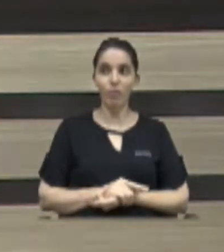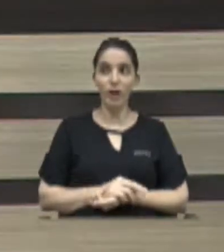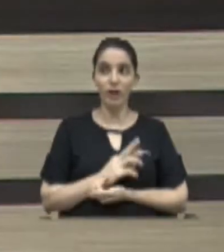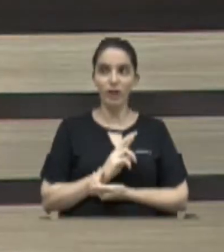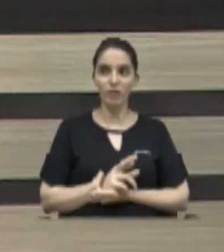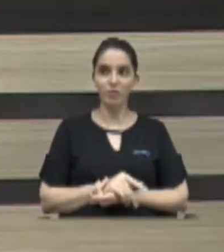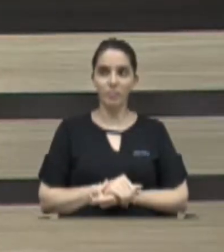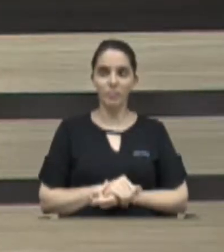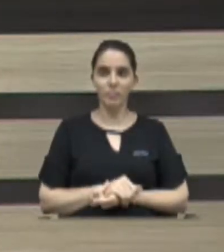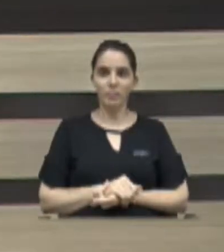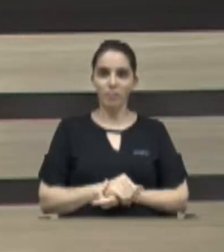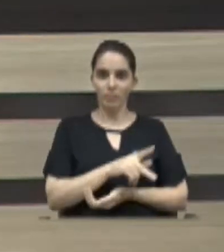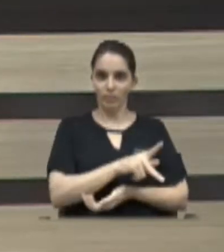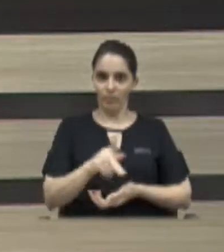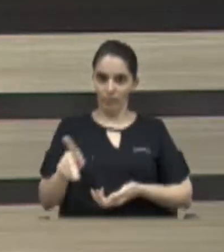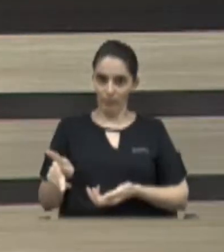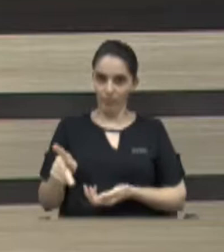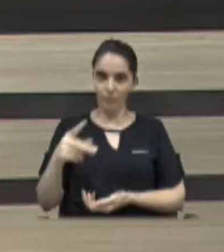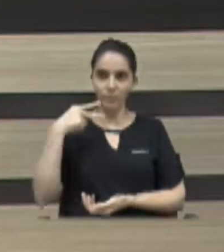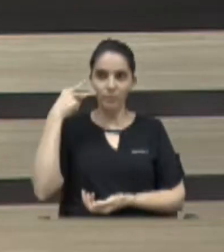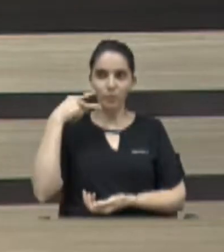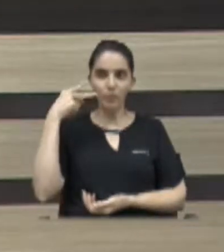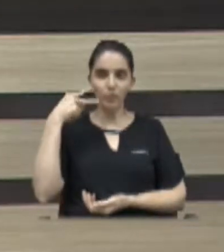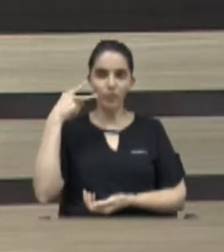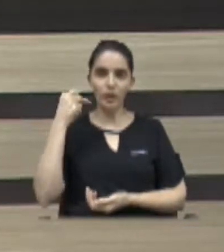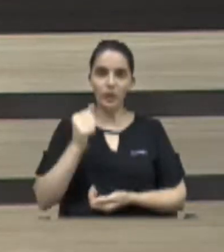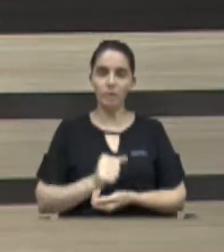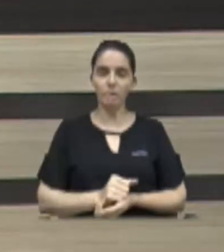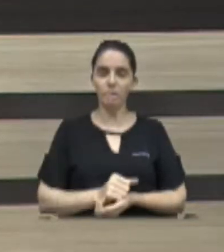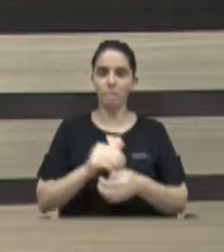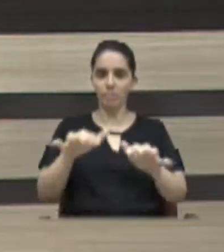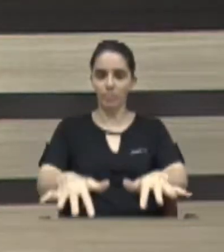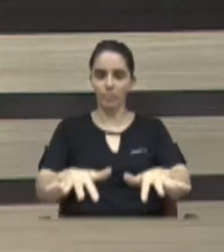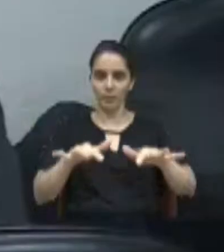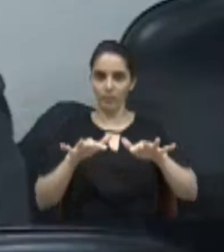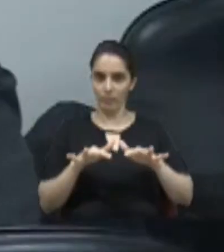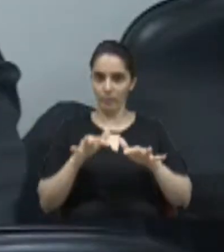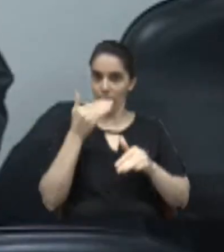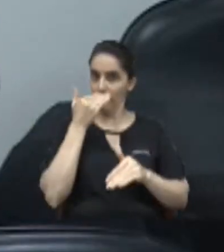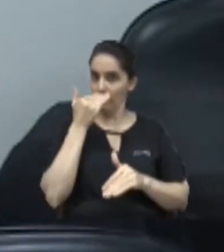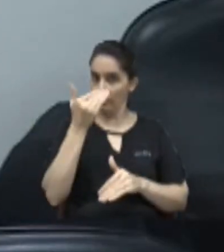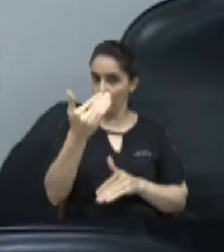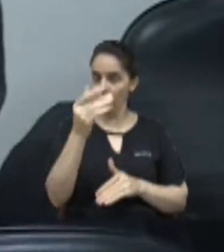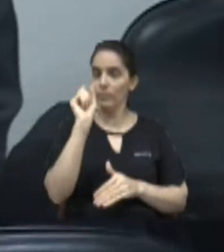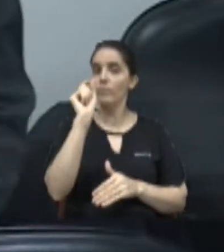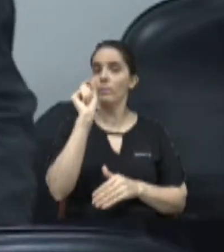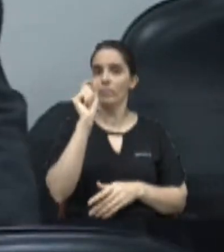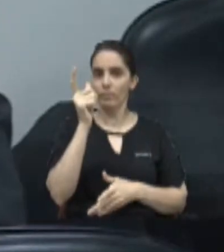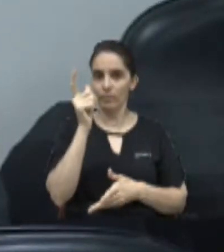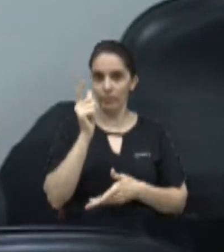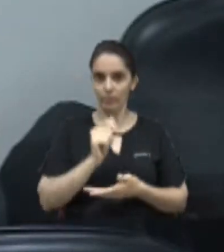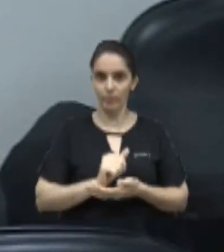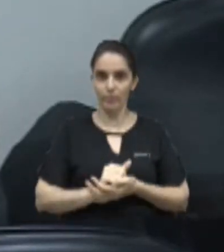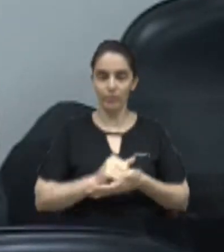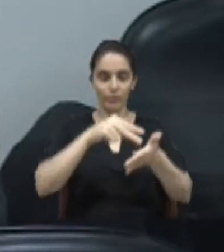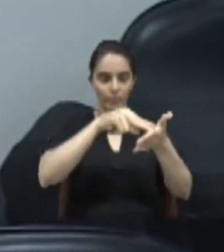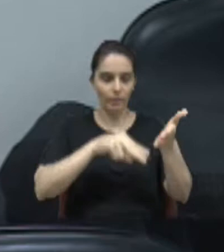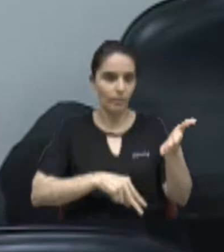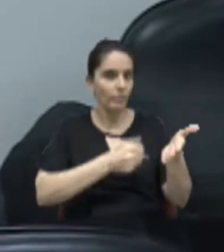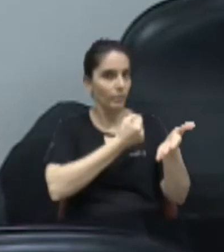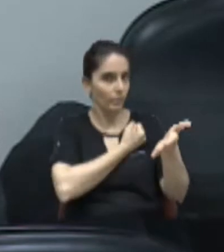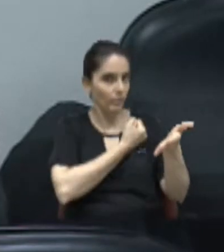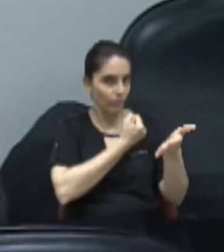Senhor presidente, vereadores, vereadoras, público presente, eu faço a solicitação que nós possamos ler apenas o